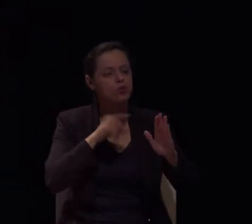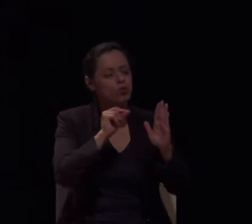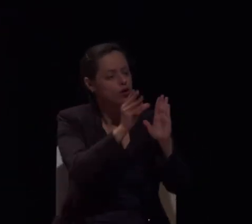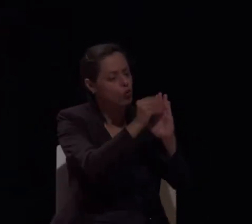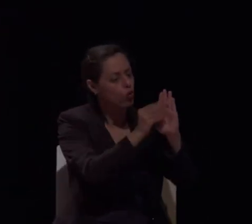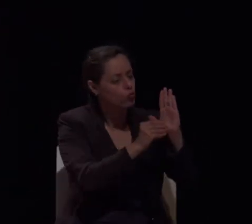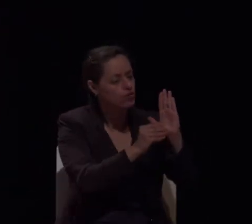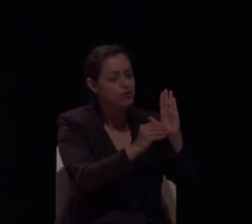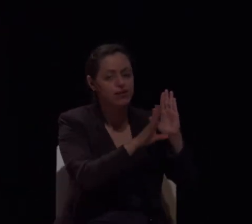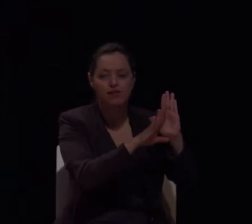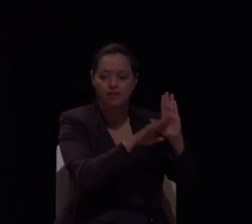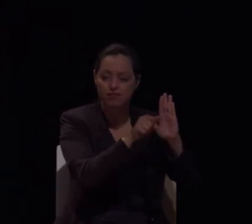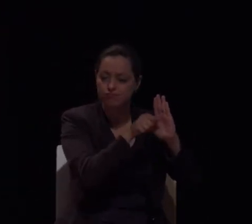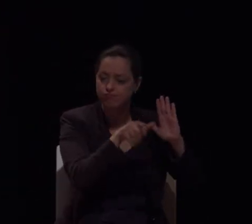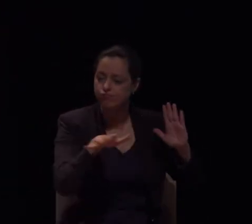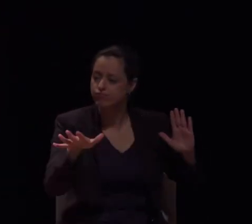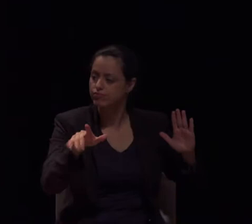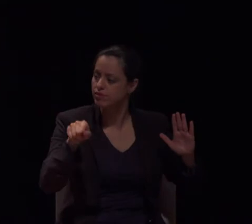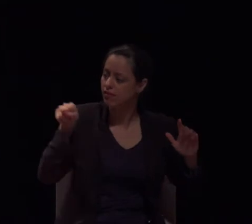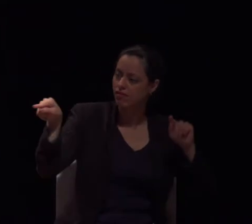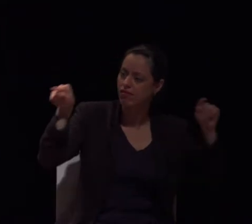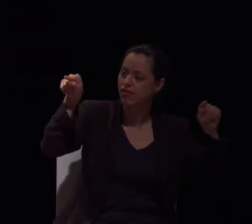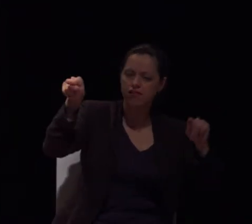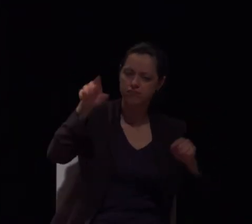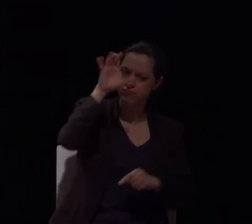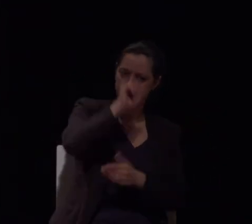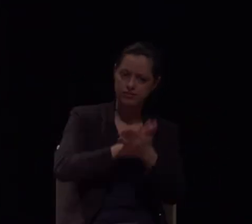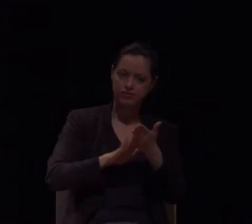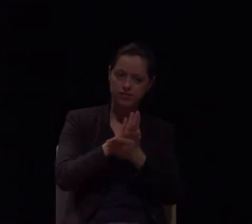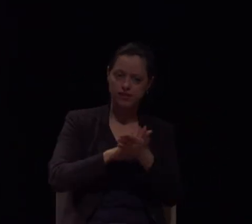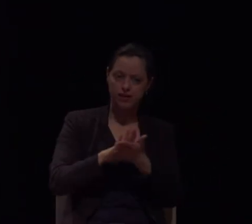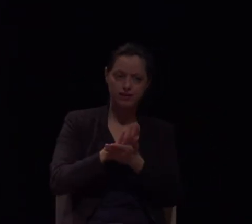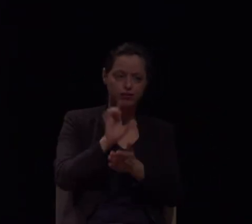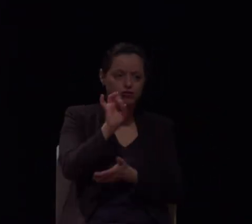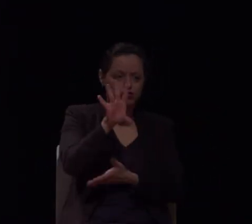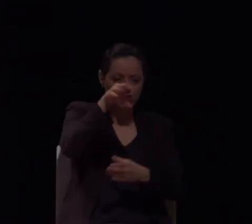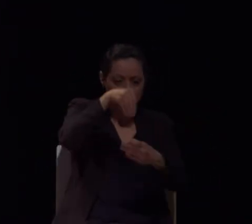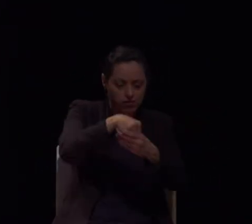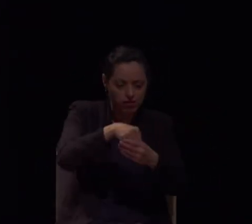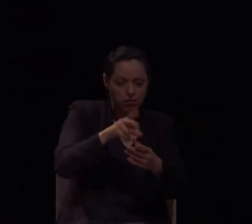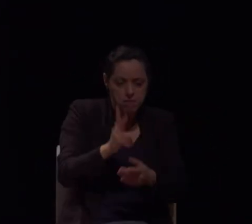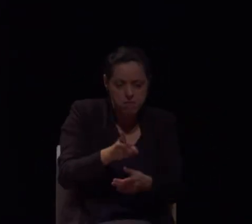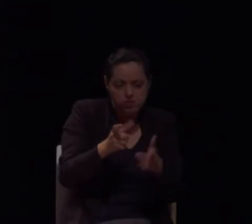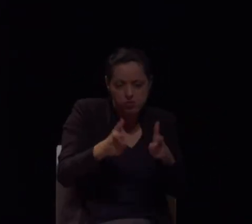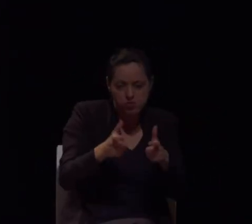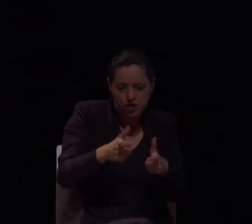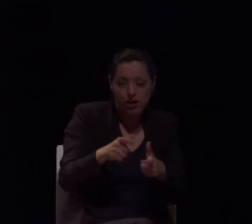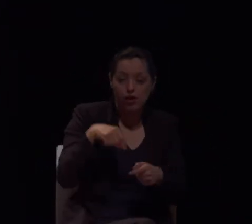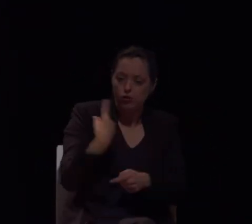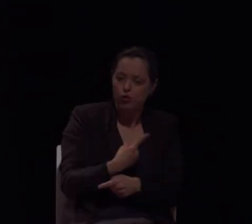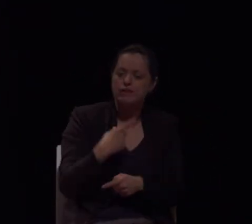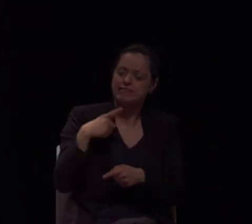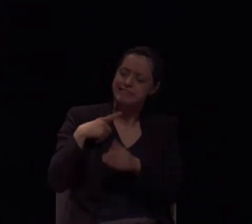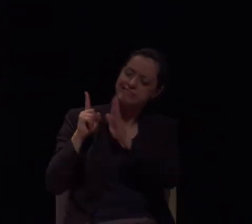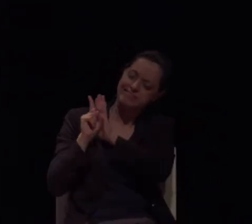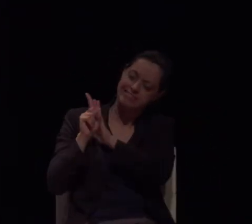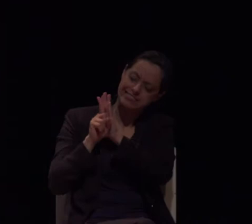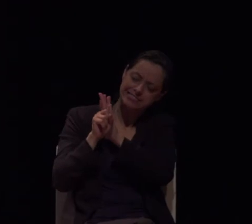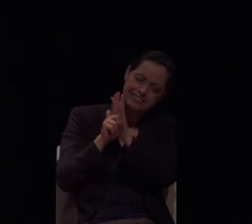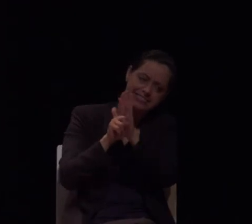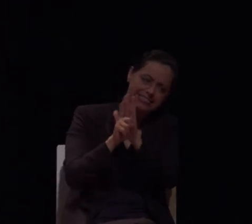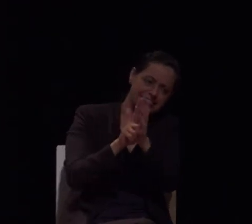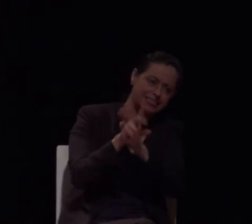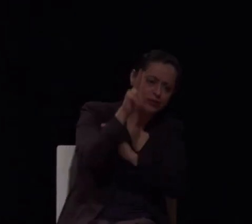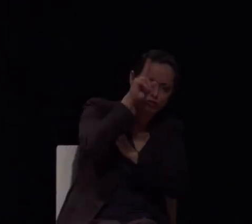a outra ponta não alcançava esta base então tinha que a gente tinha feito avanços historiográficos muito fortes e